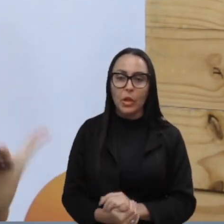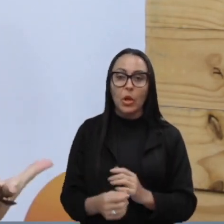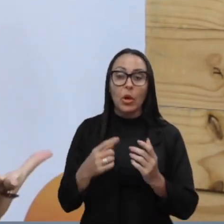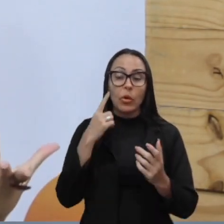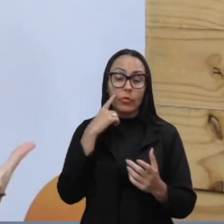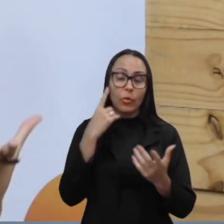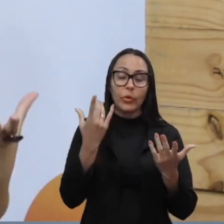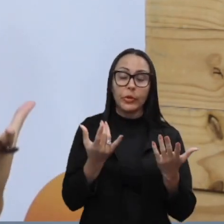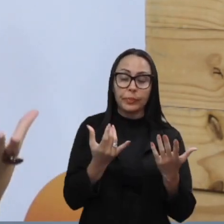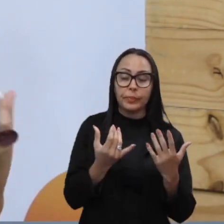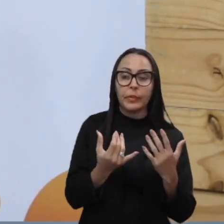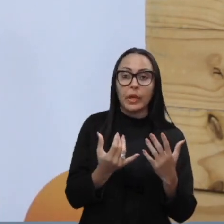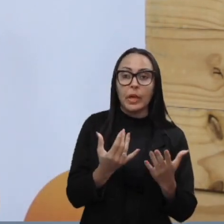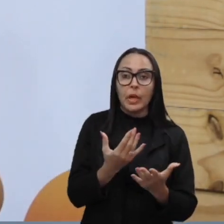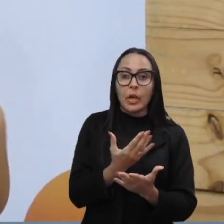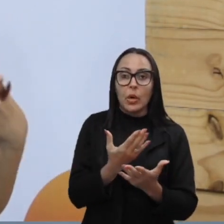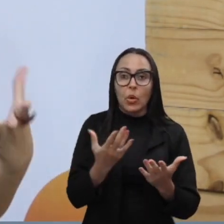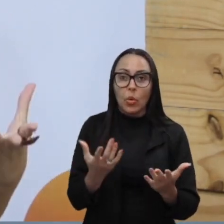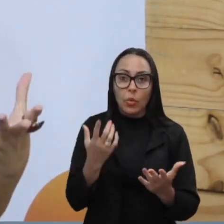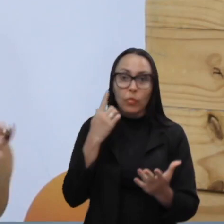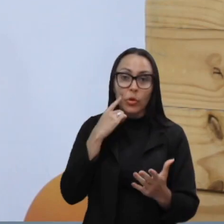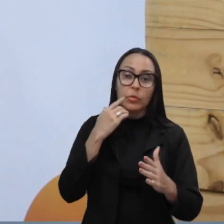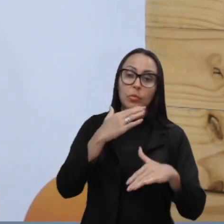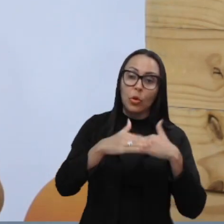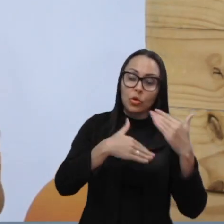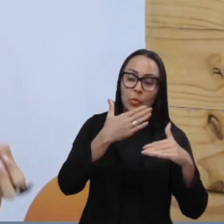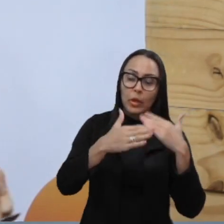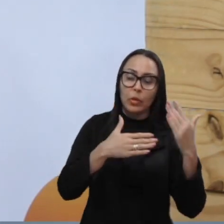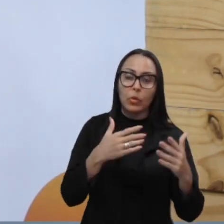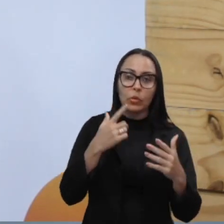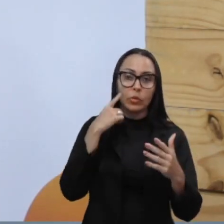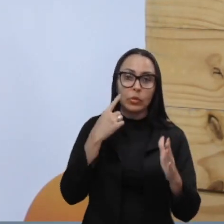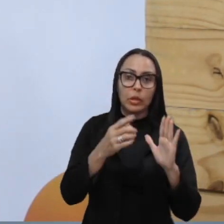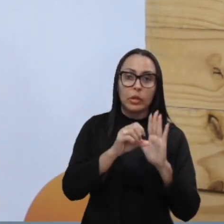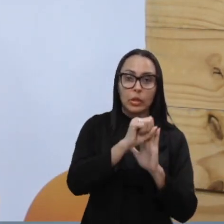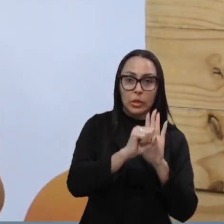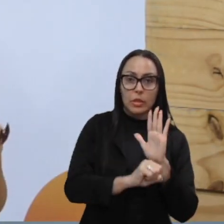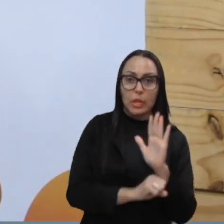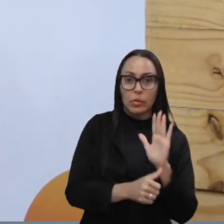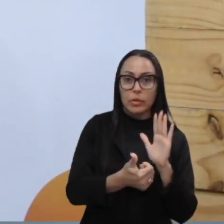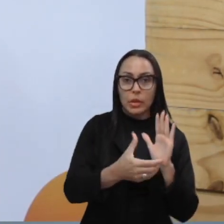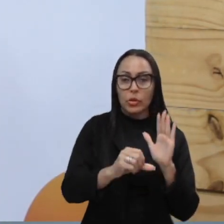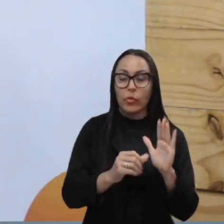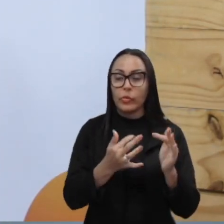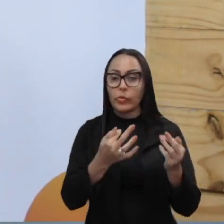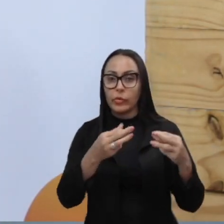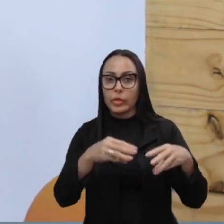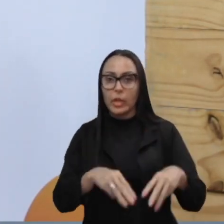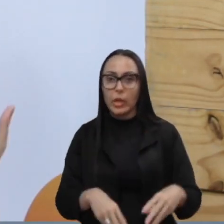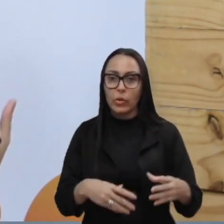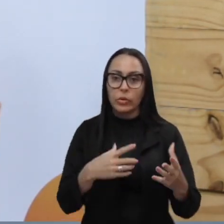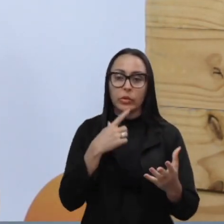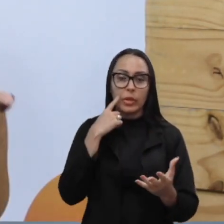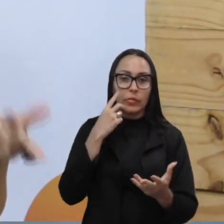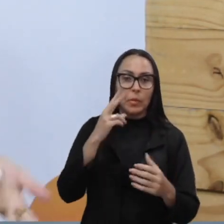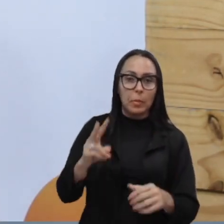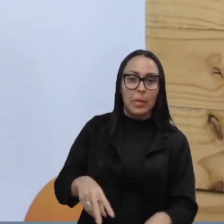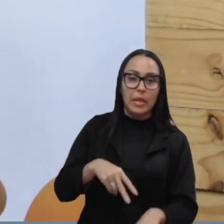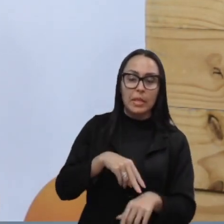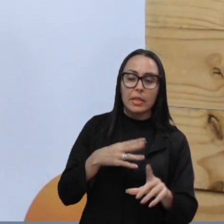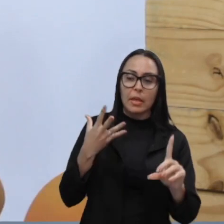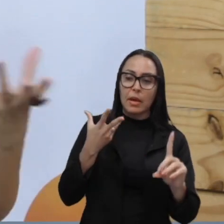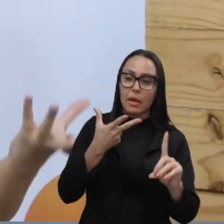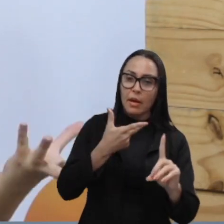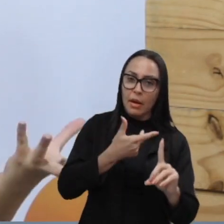estilo decorativo, como eu falei, que prosperou, né, durante o final do século XIX. Ele não só teve presente nas artes